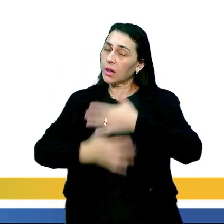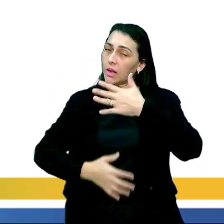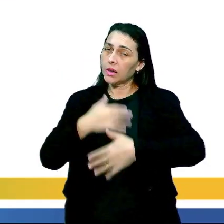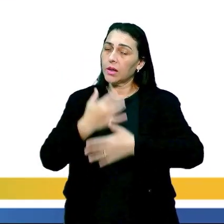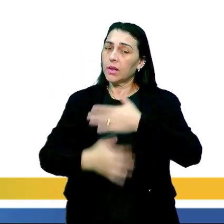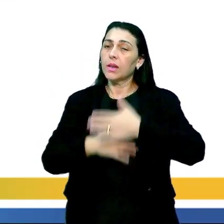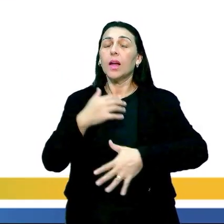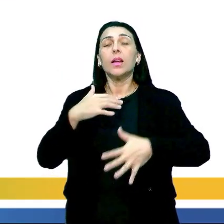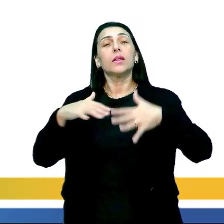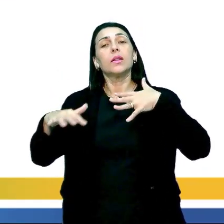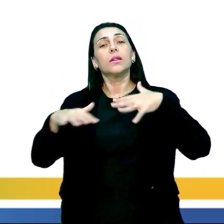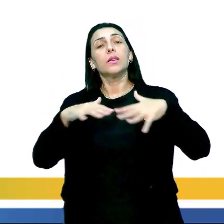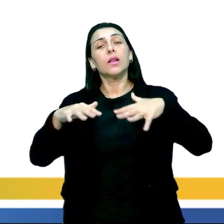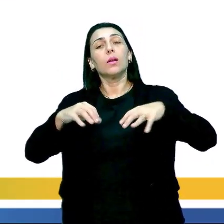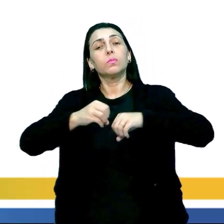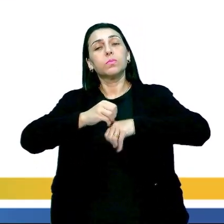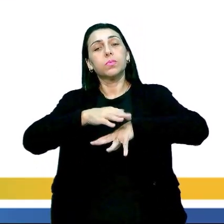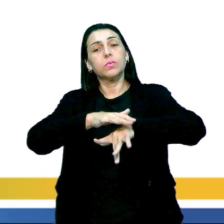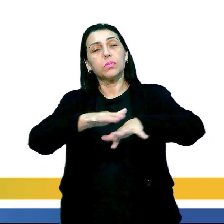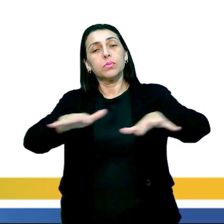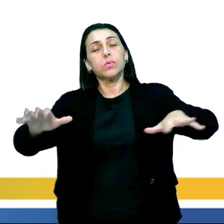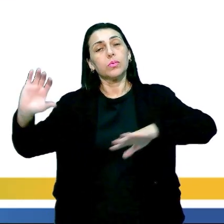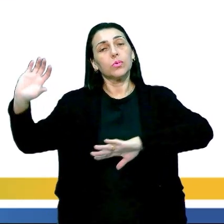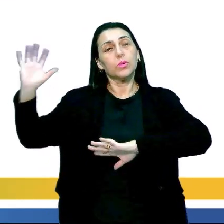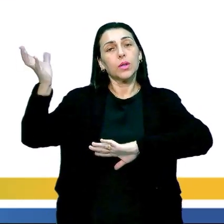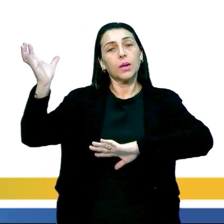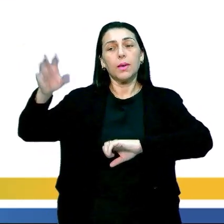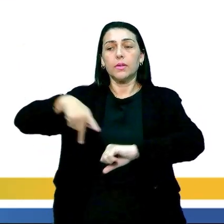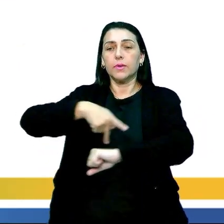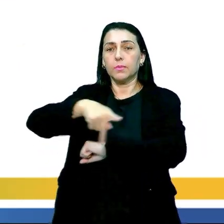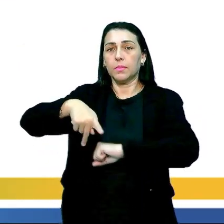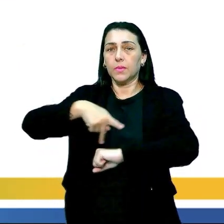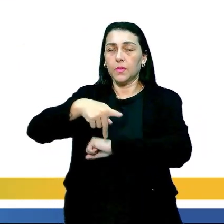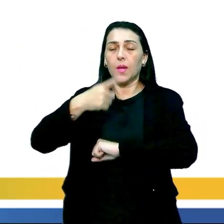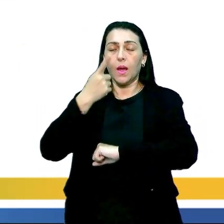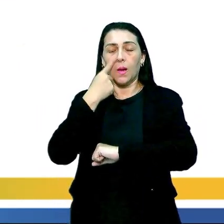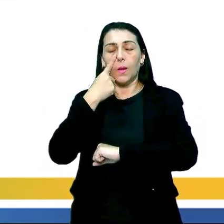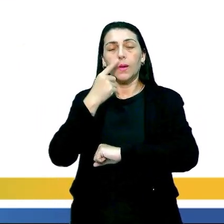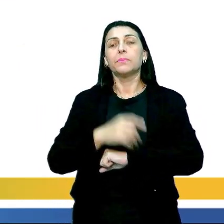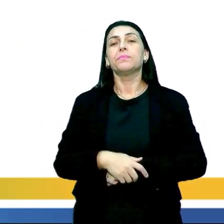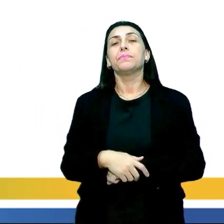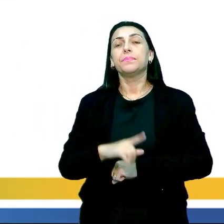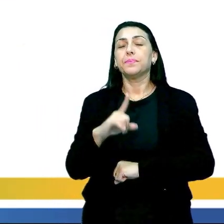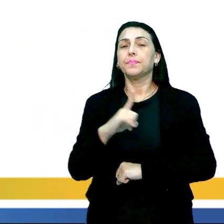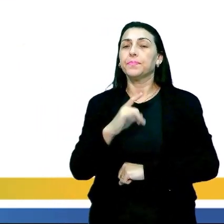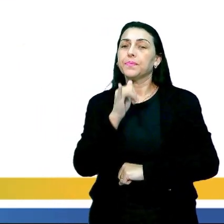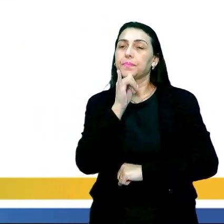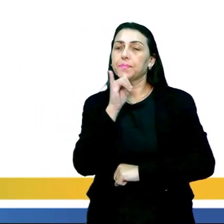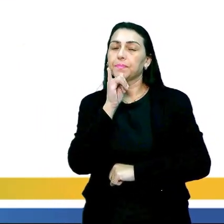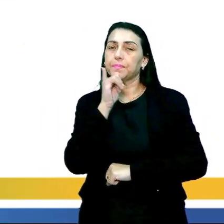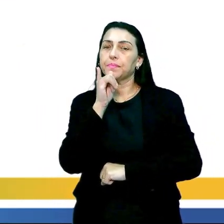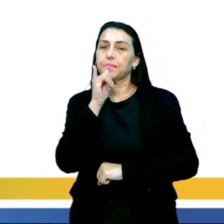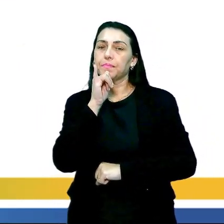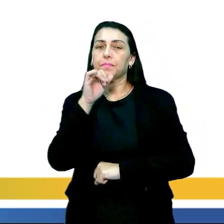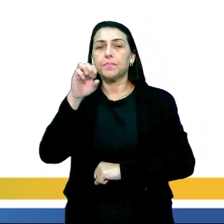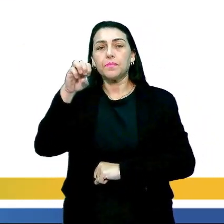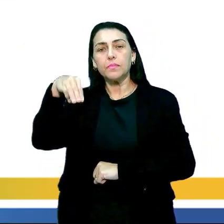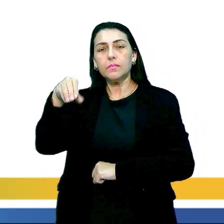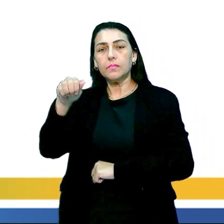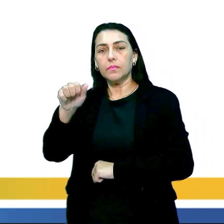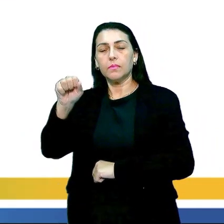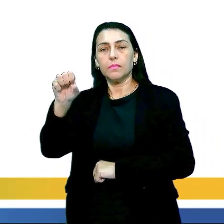diretamente na dinâmica e na distribuição climática do país. Olha que interessante, a gente tem, por exemplo, a